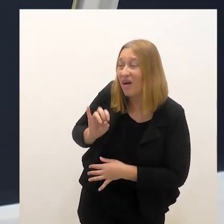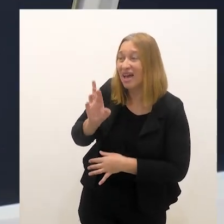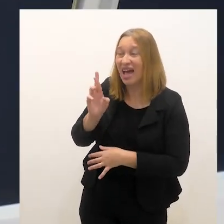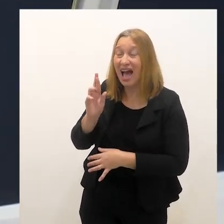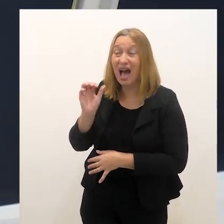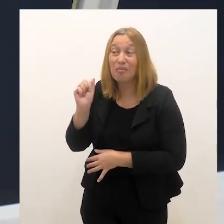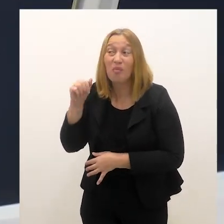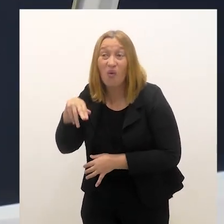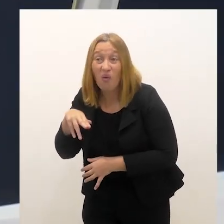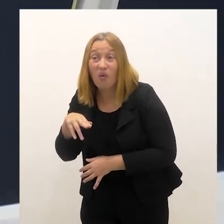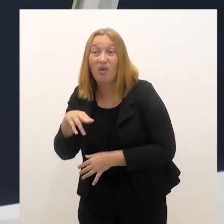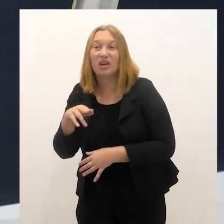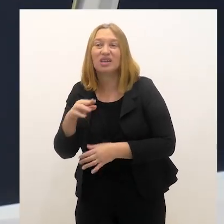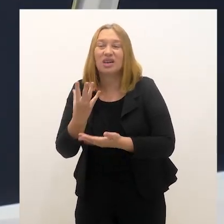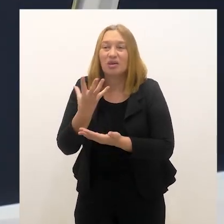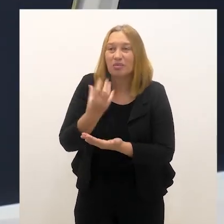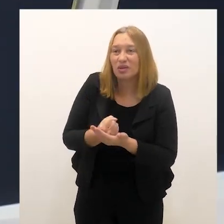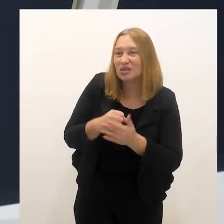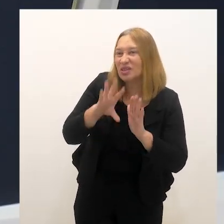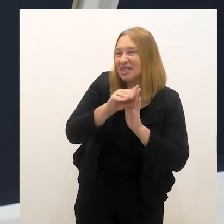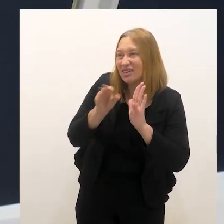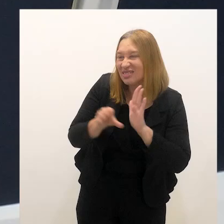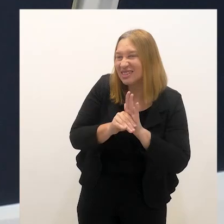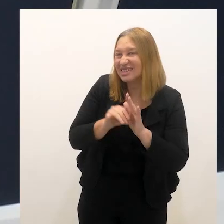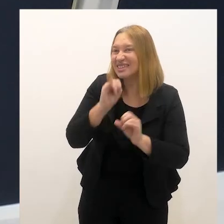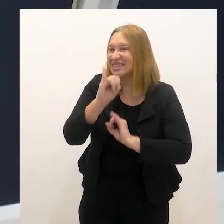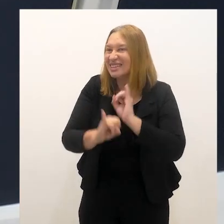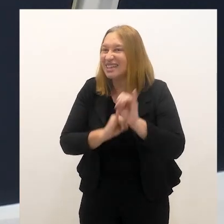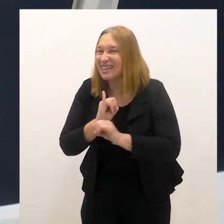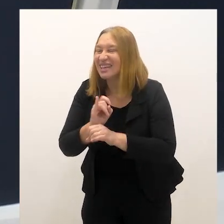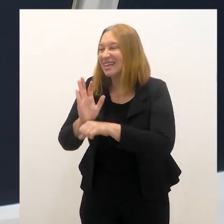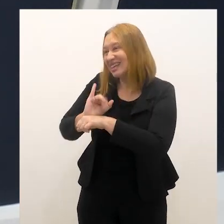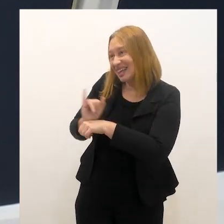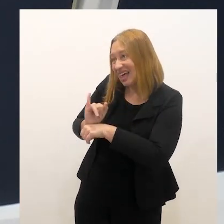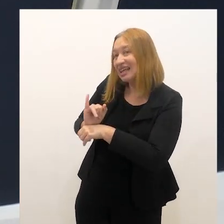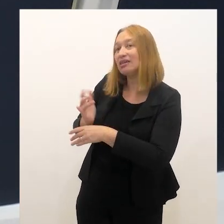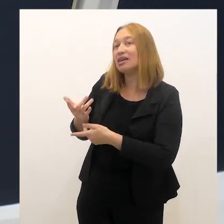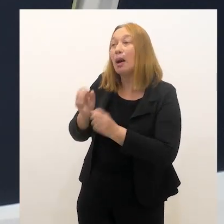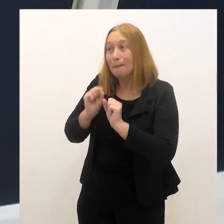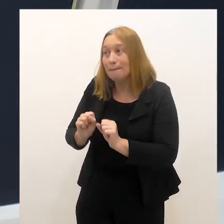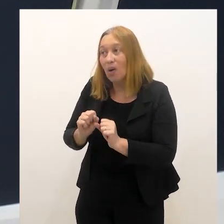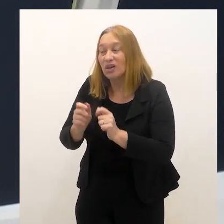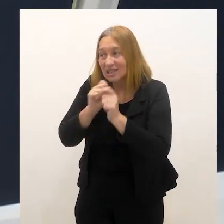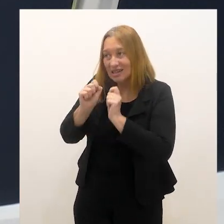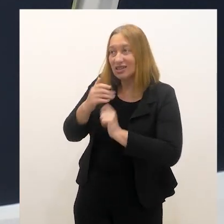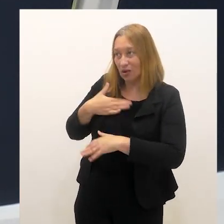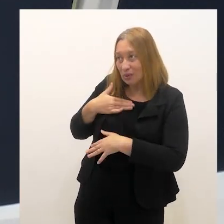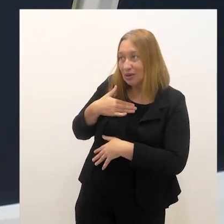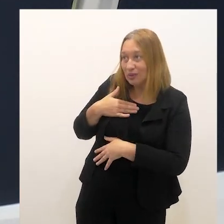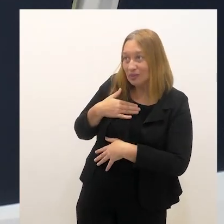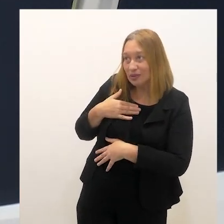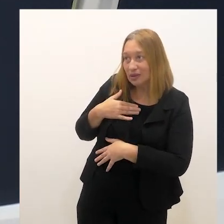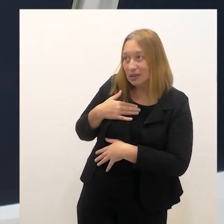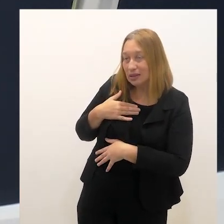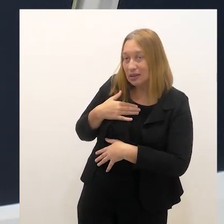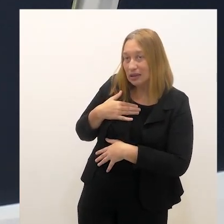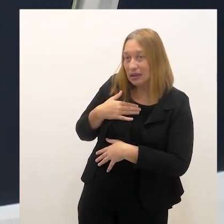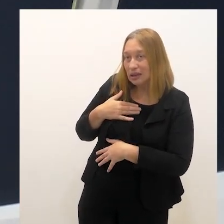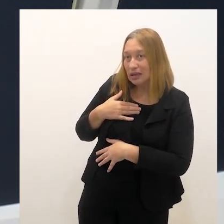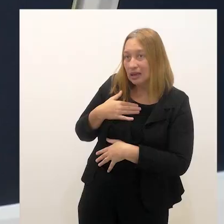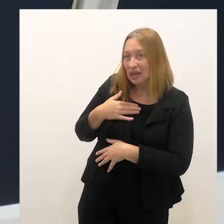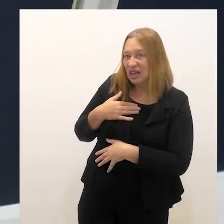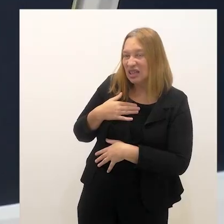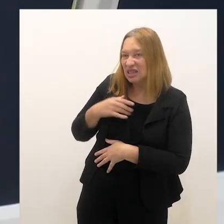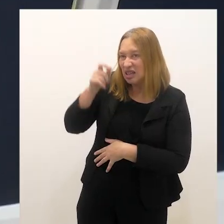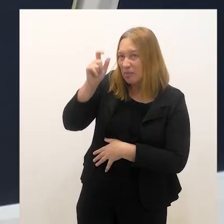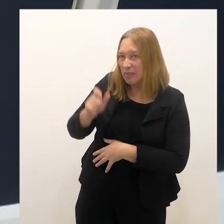sou Ramon, produzo conteúdo pra internet, tenho canal no YouTube, você pode dar uma palavrinha comigo? E